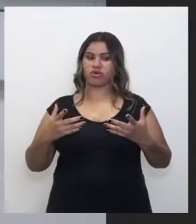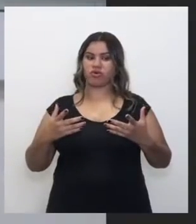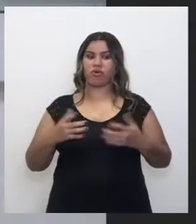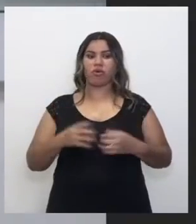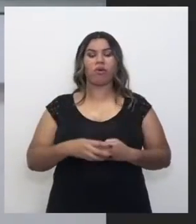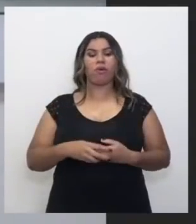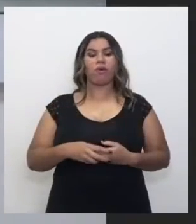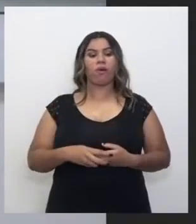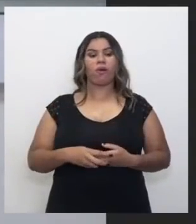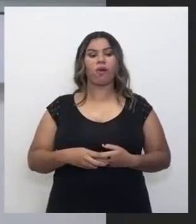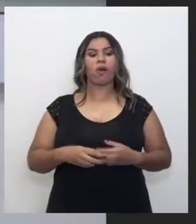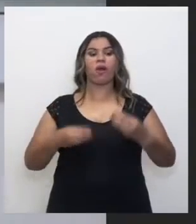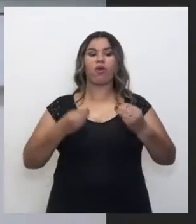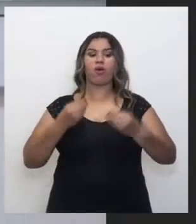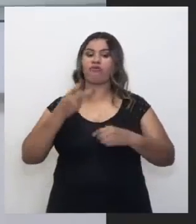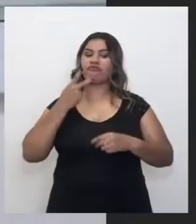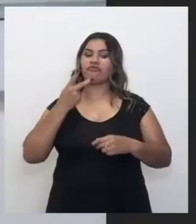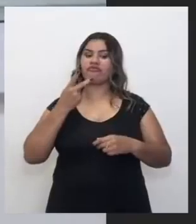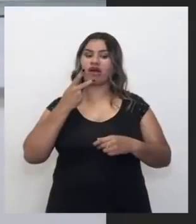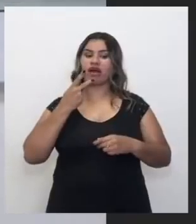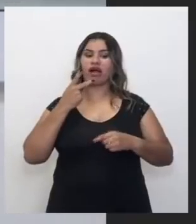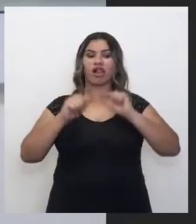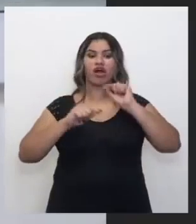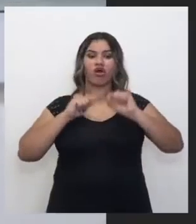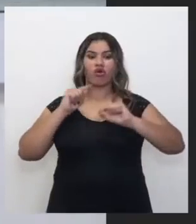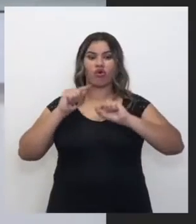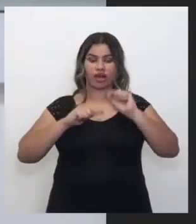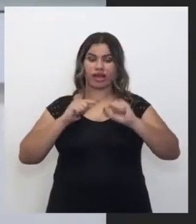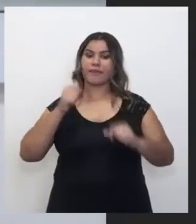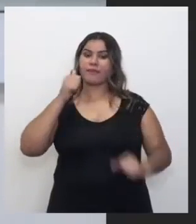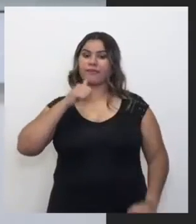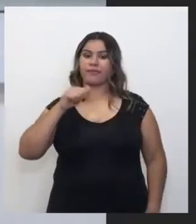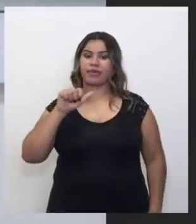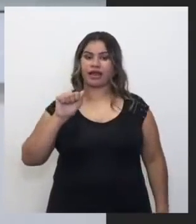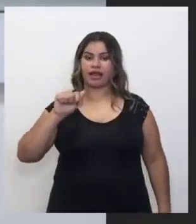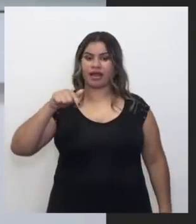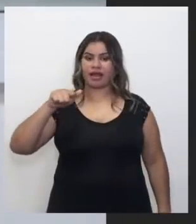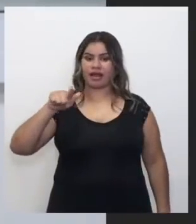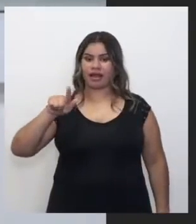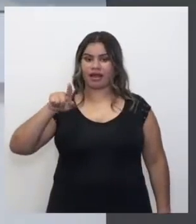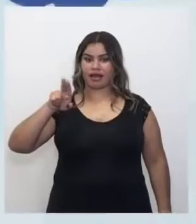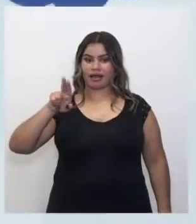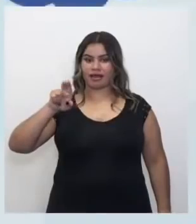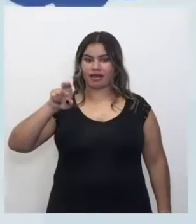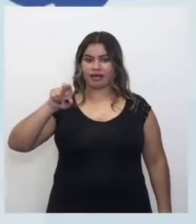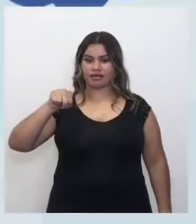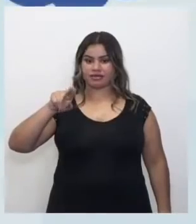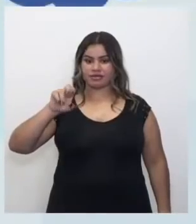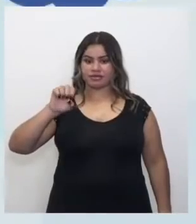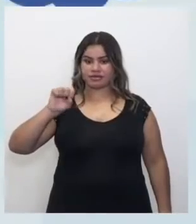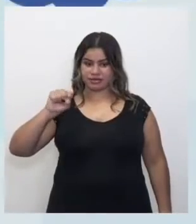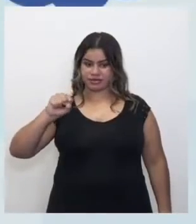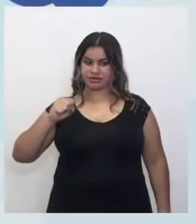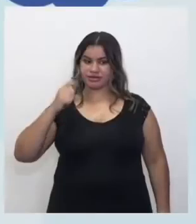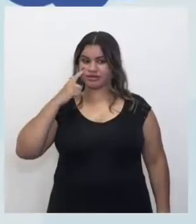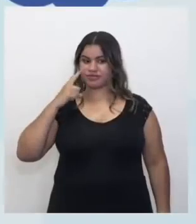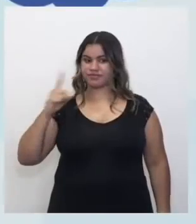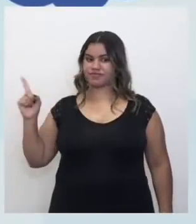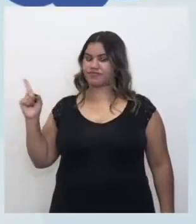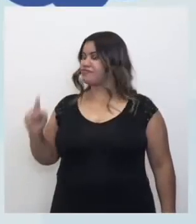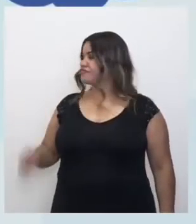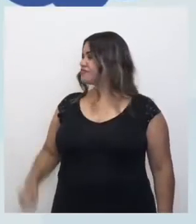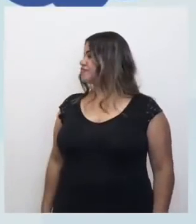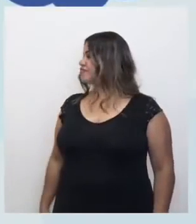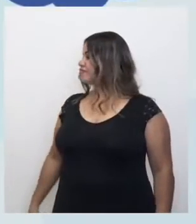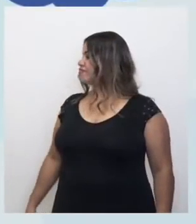né? A gente vai falar então da Agnes Heller. A Agnes Heller, foi uma